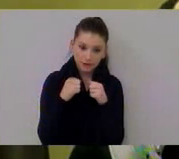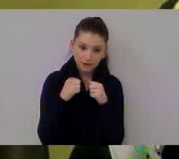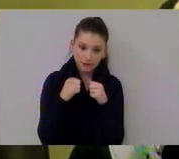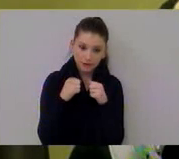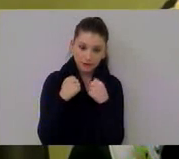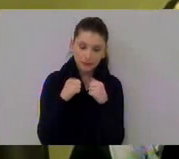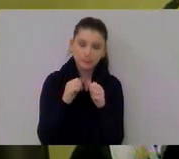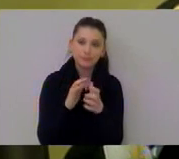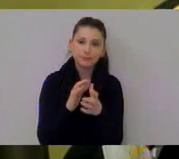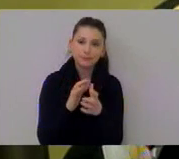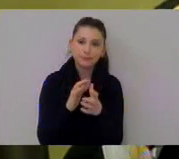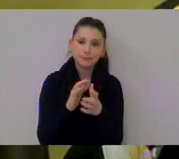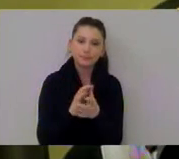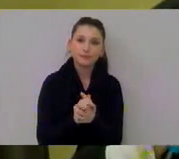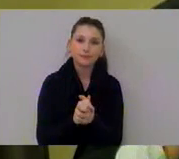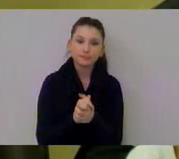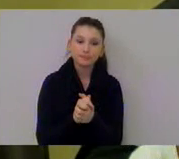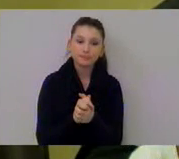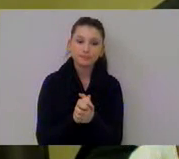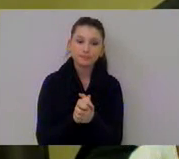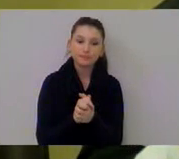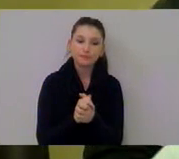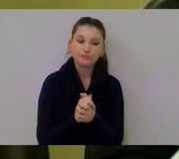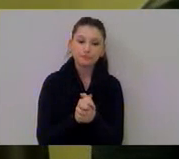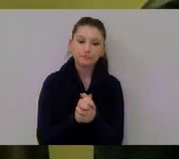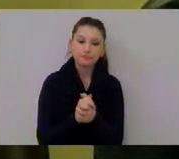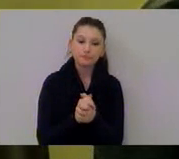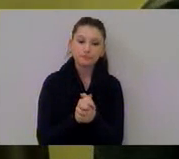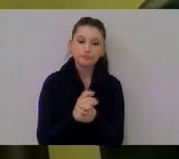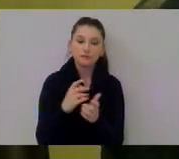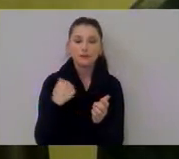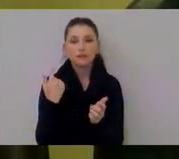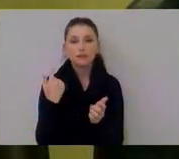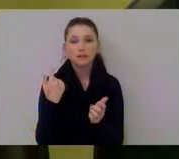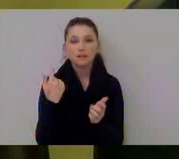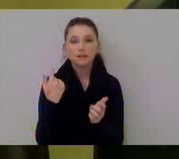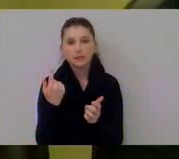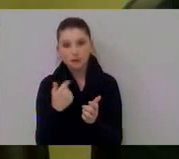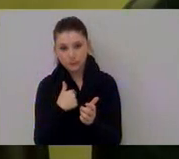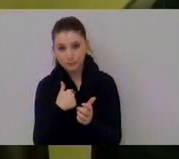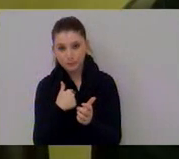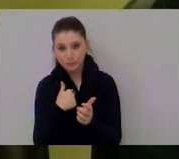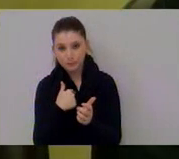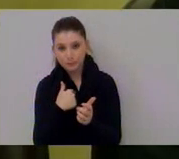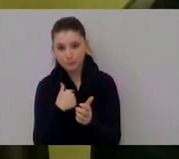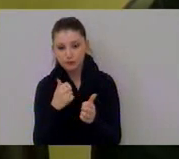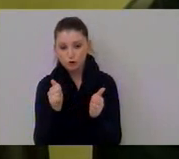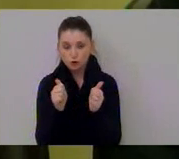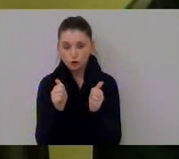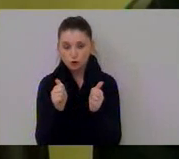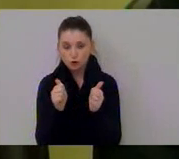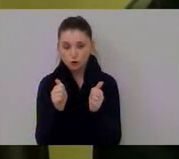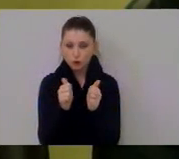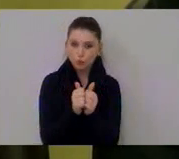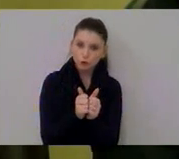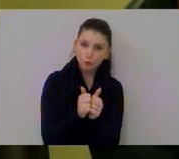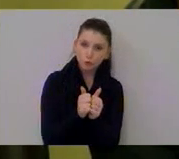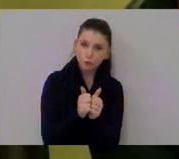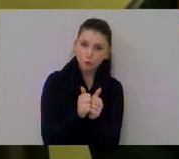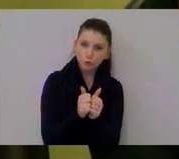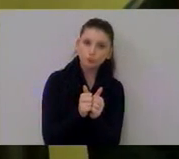Eu estive com a vereadora Tati Teixeira há um tempo atrás